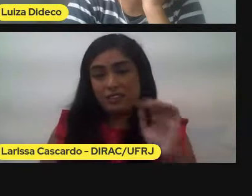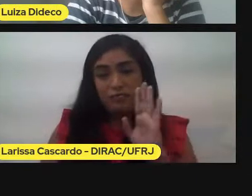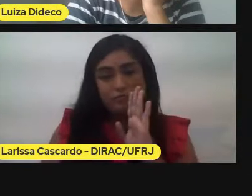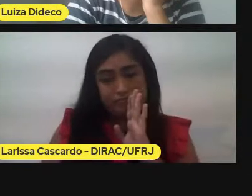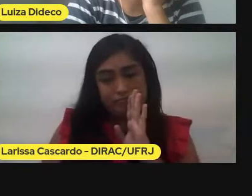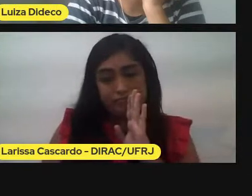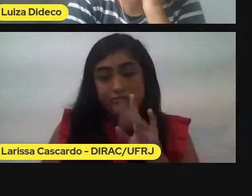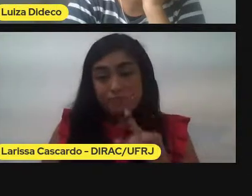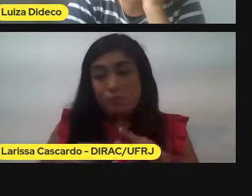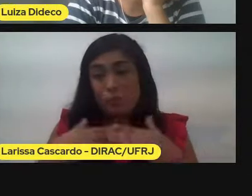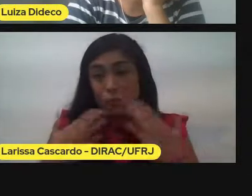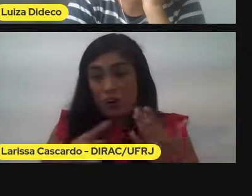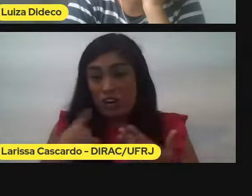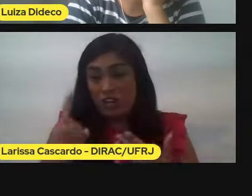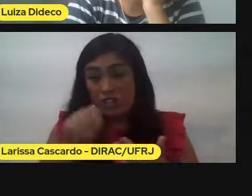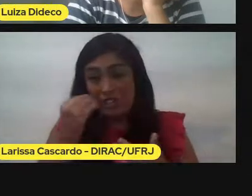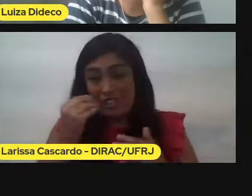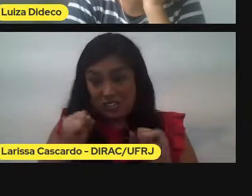todos.